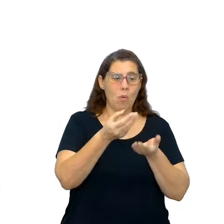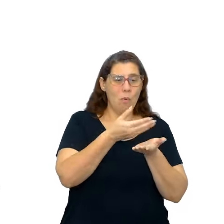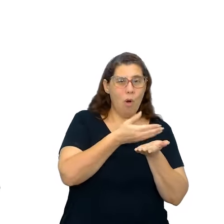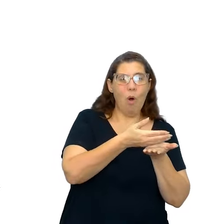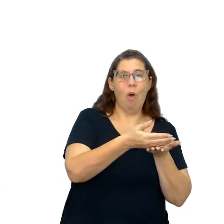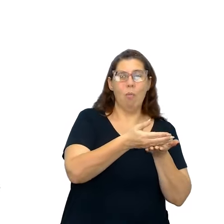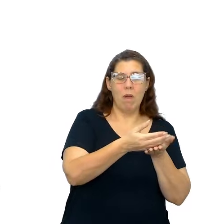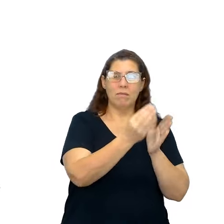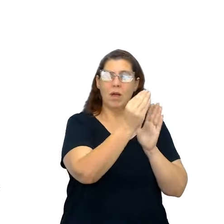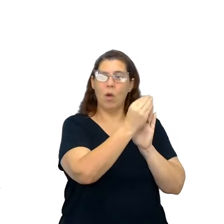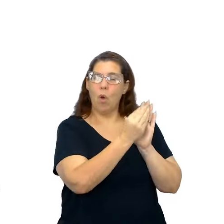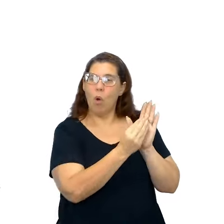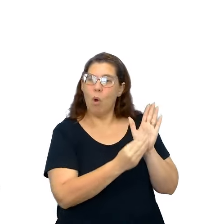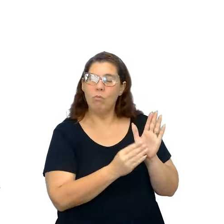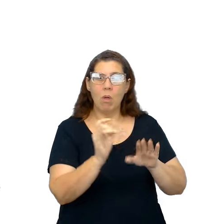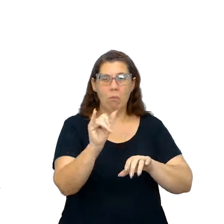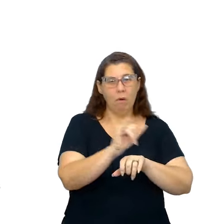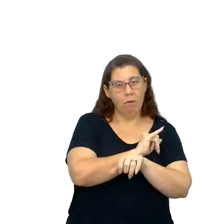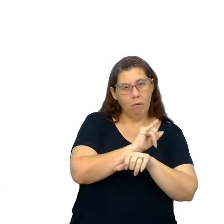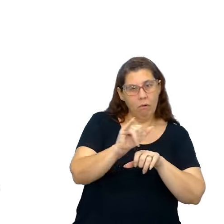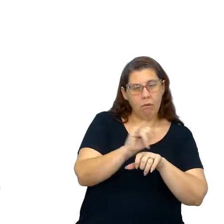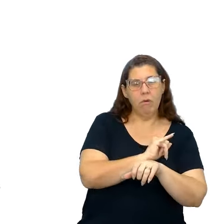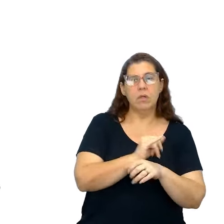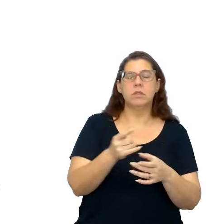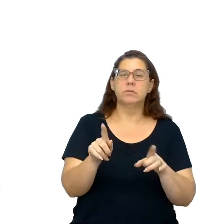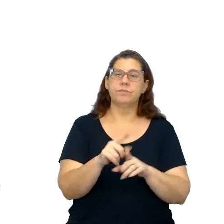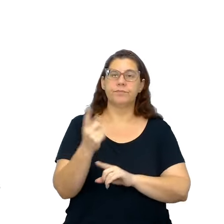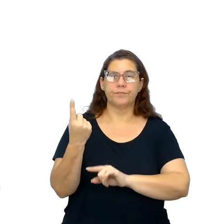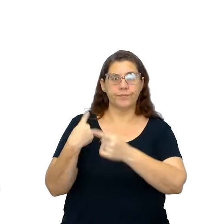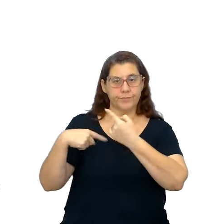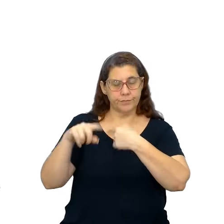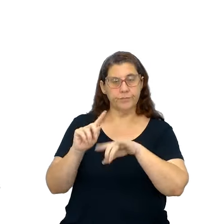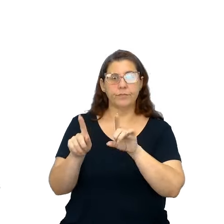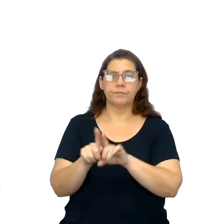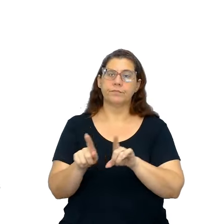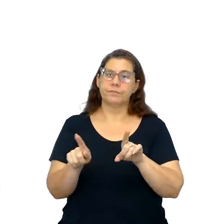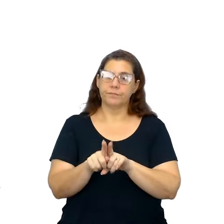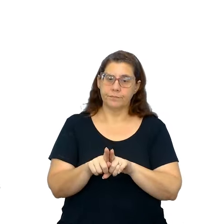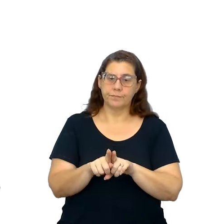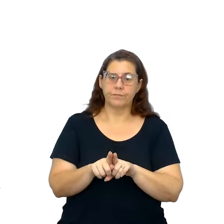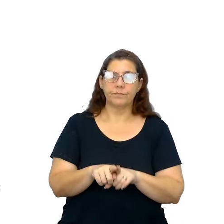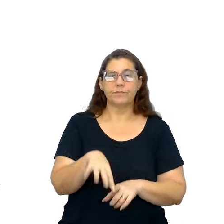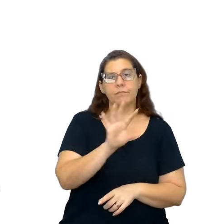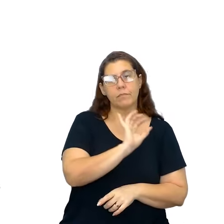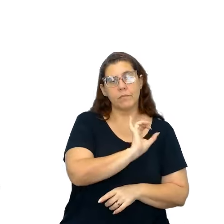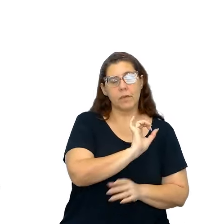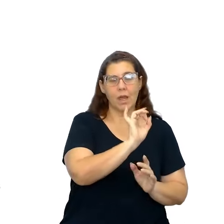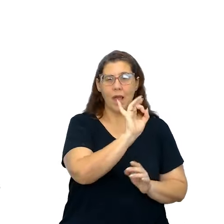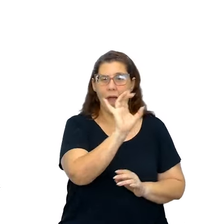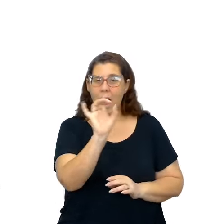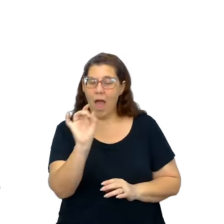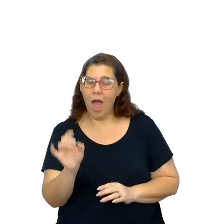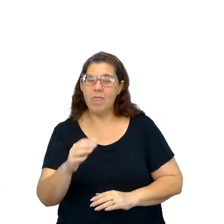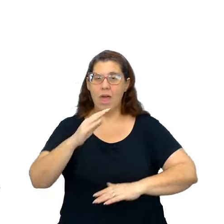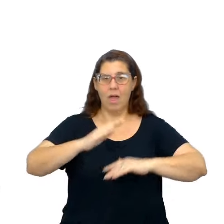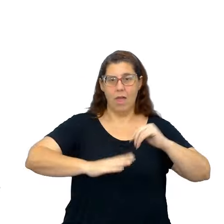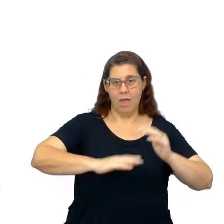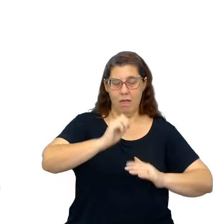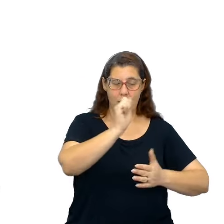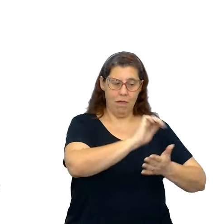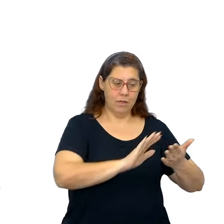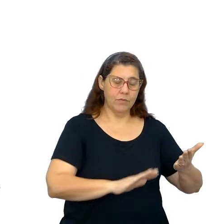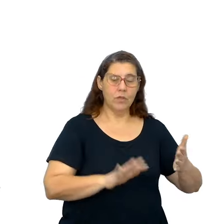o conteúdo, estratégias. No desenvolvimento, a gente fala também sobre cada uma das atividades e, no fim, na finalização,